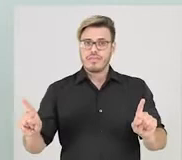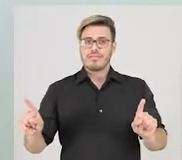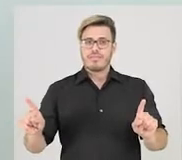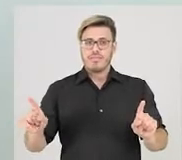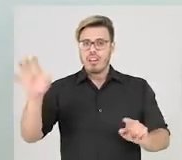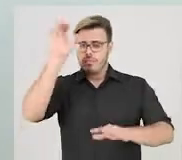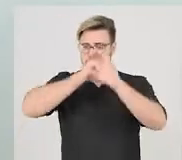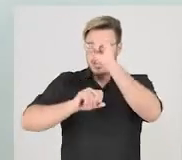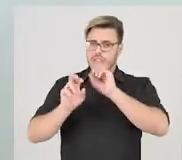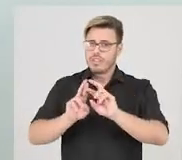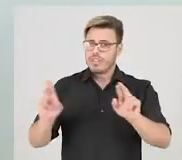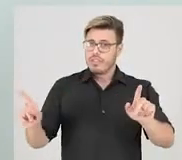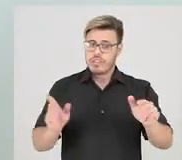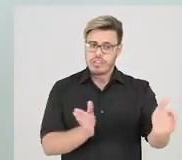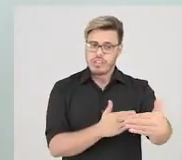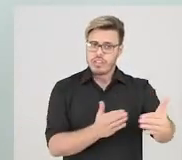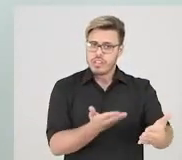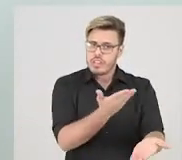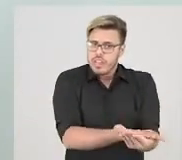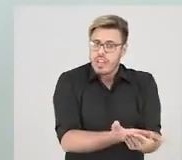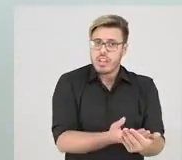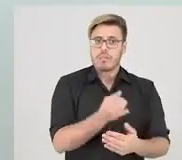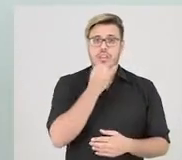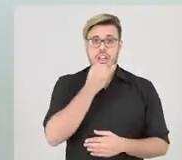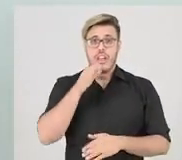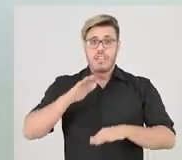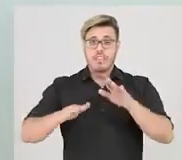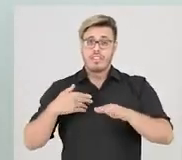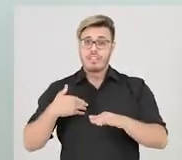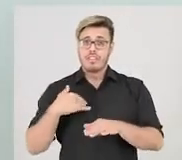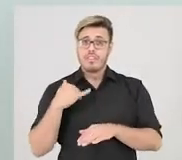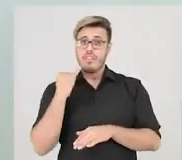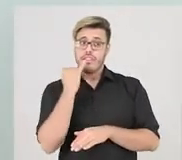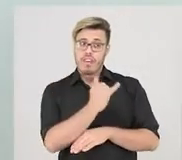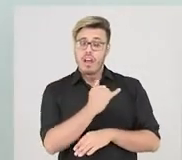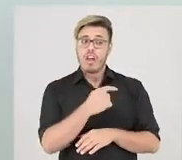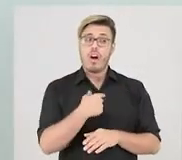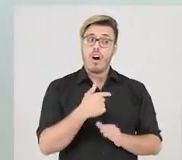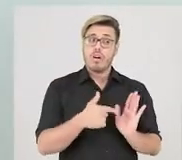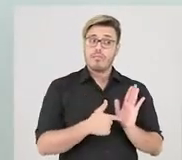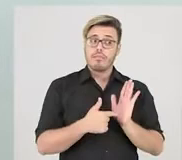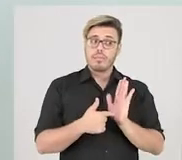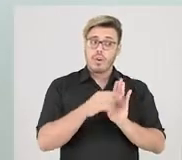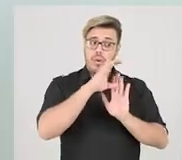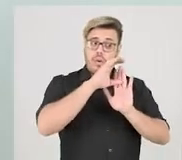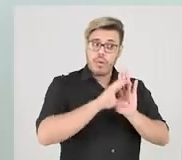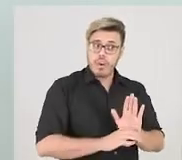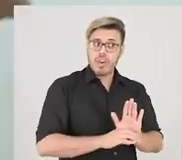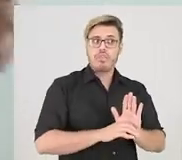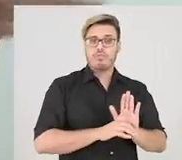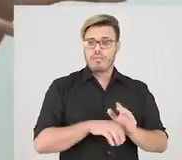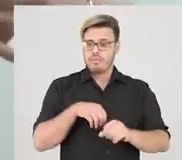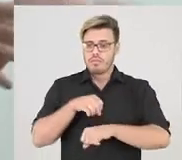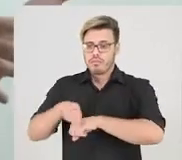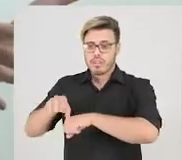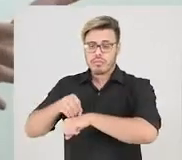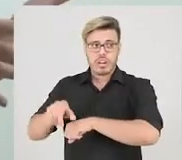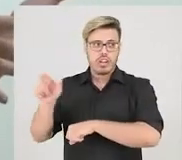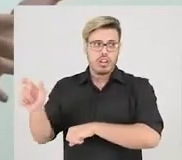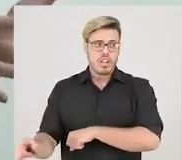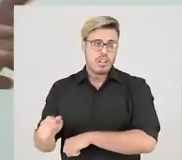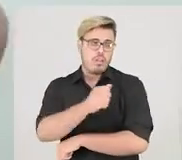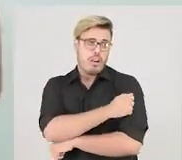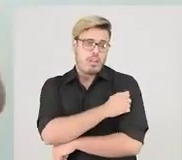que é do currículo para o estudante. Ou então, o professor quer somente ensinar aquilo que o menino ainda não